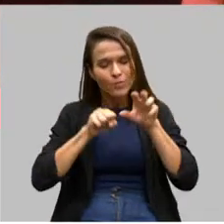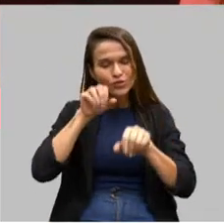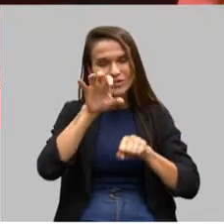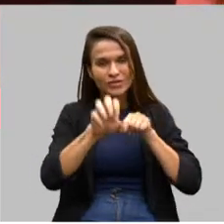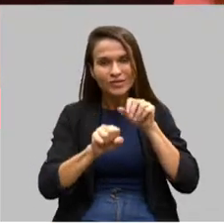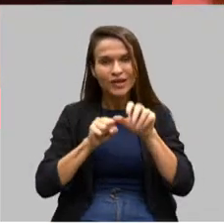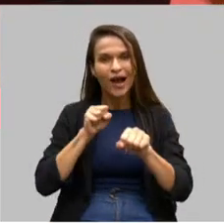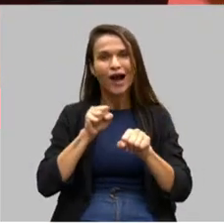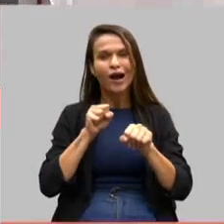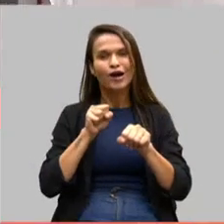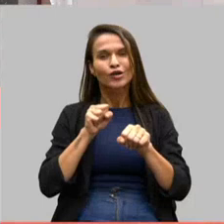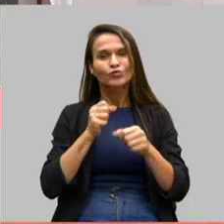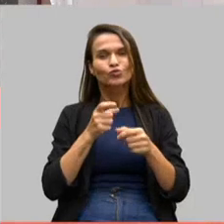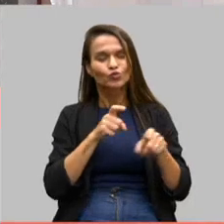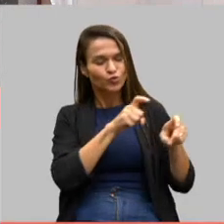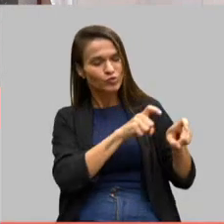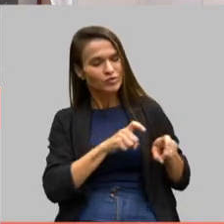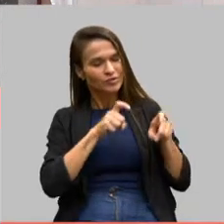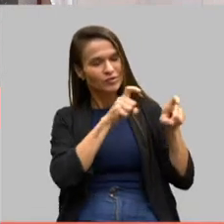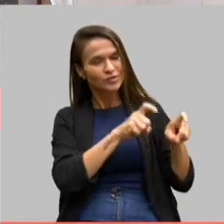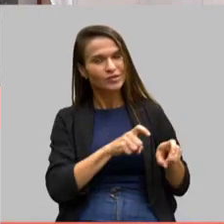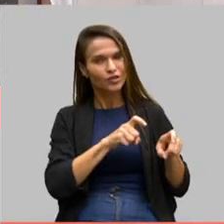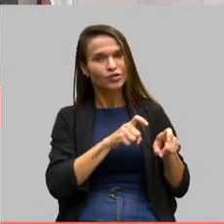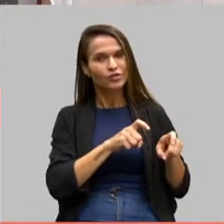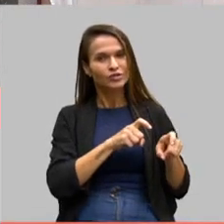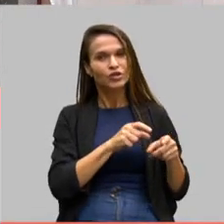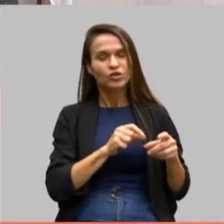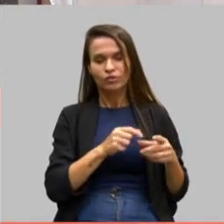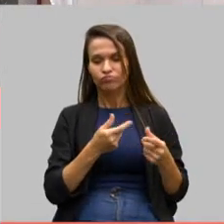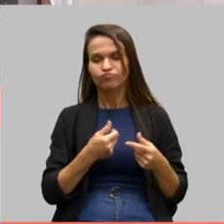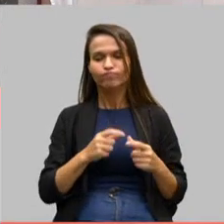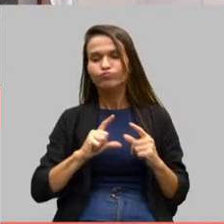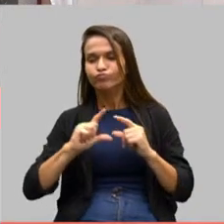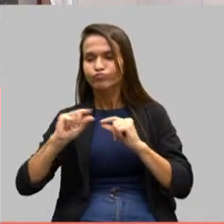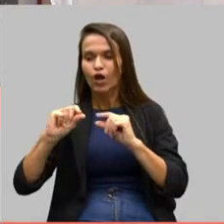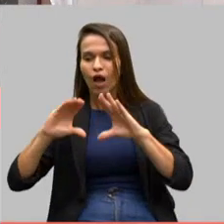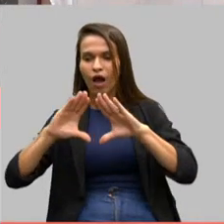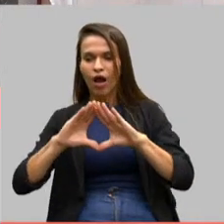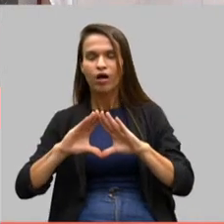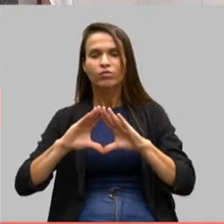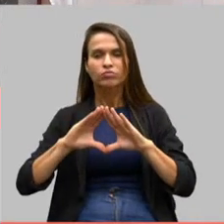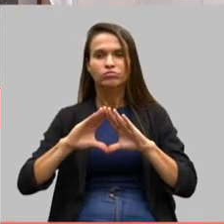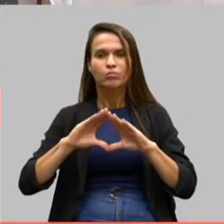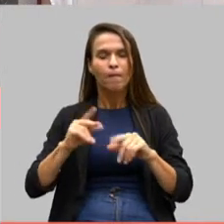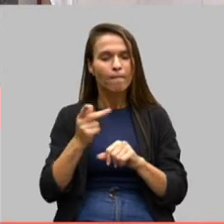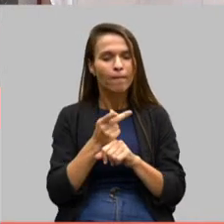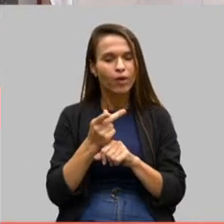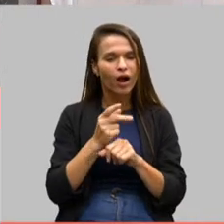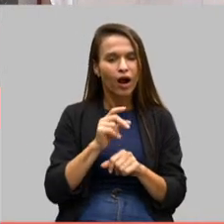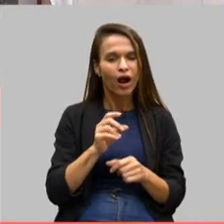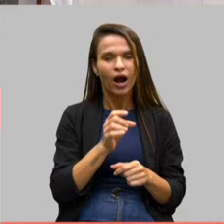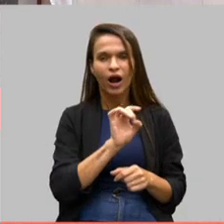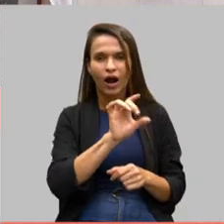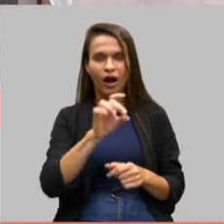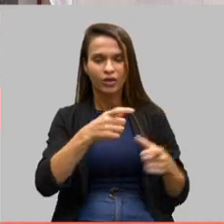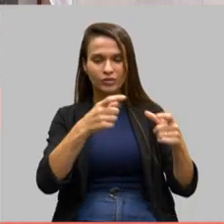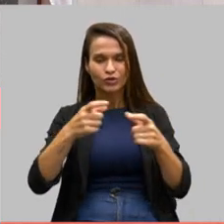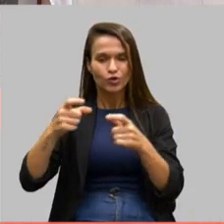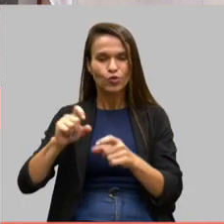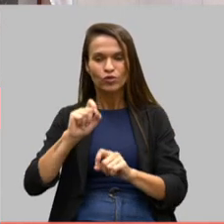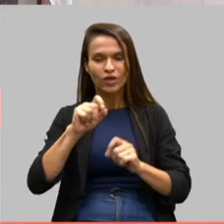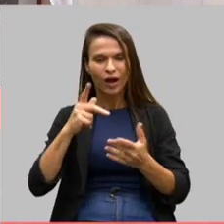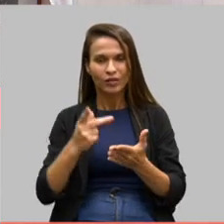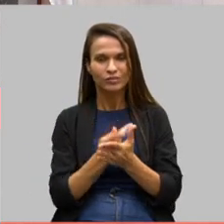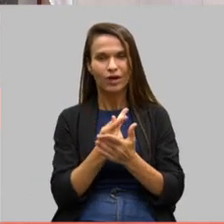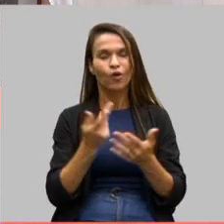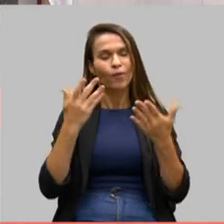no interior, de sair dessa casa e buscar em cada grotão de Minas Gerais o que realmente está acontecendo. Só tenho que